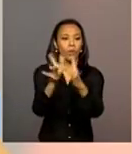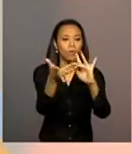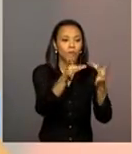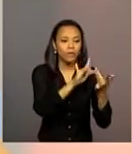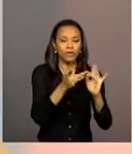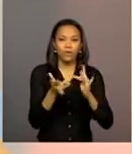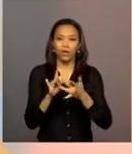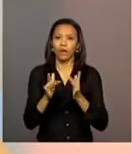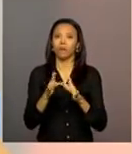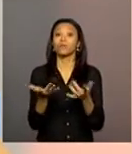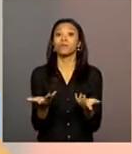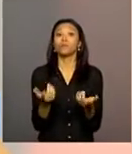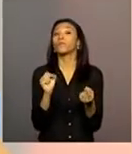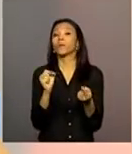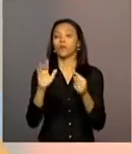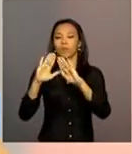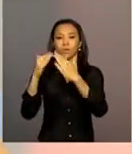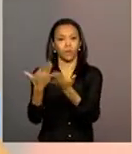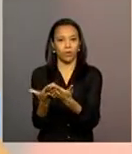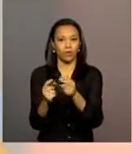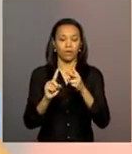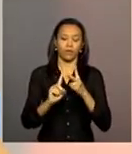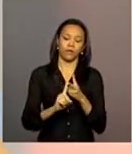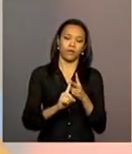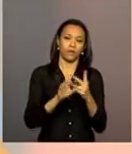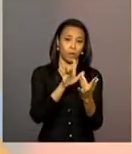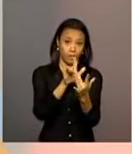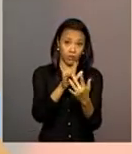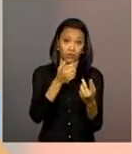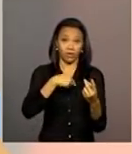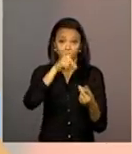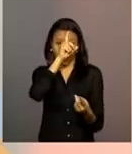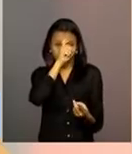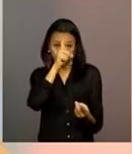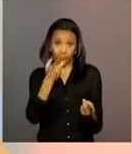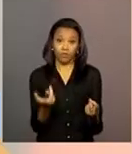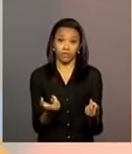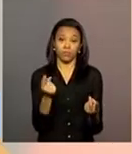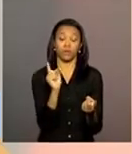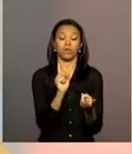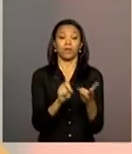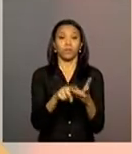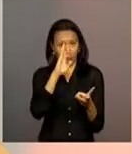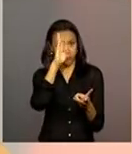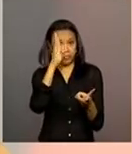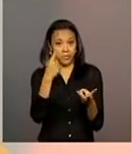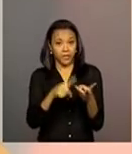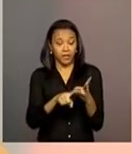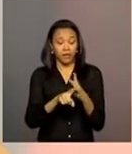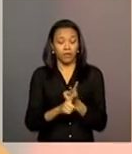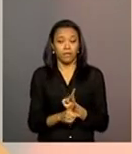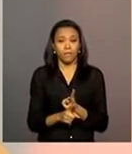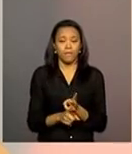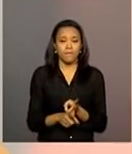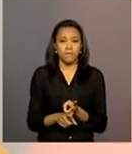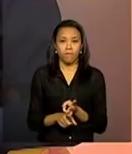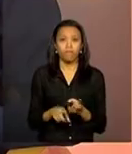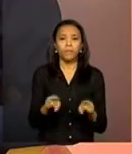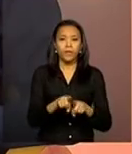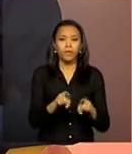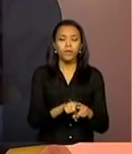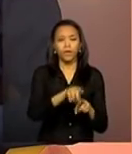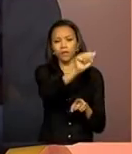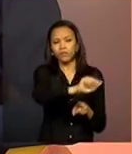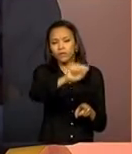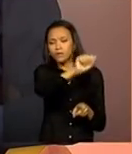assistencial com a escola com posto de saúde preferencialmente com aç com entidade de